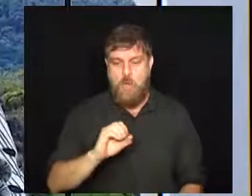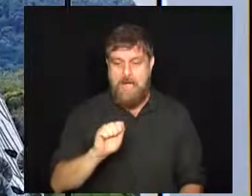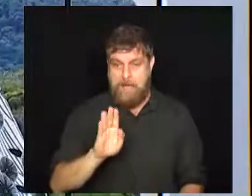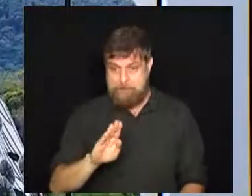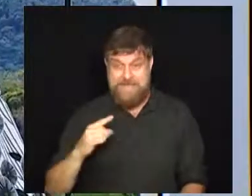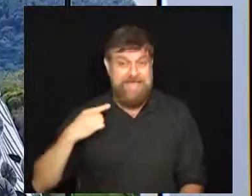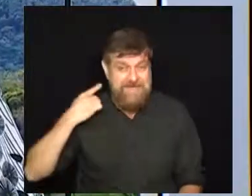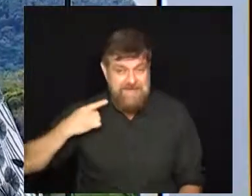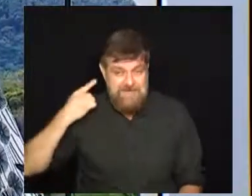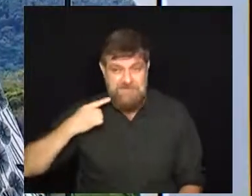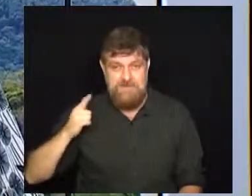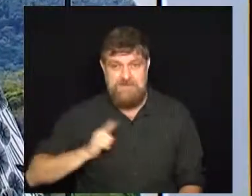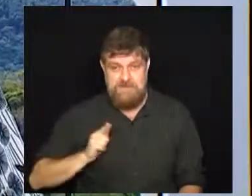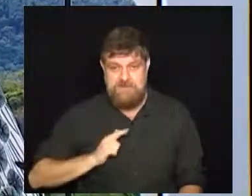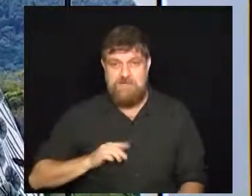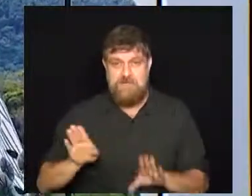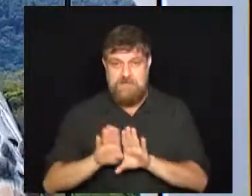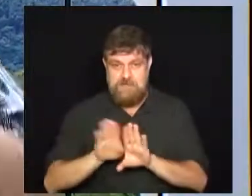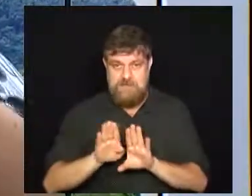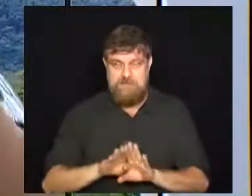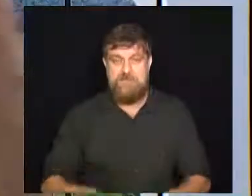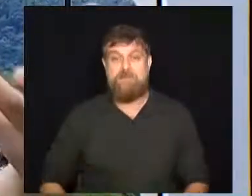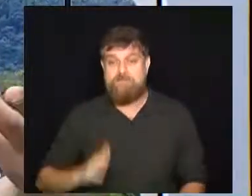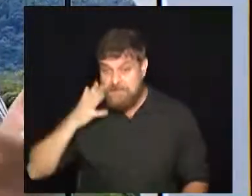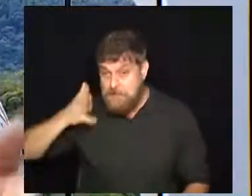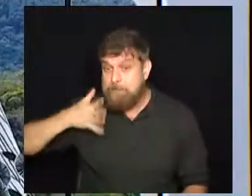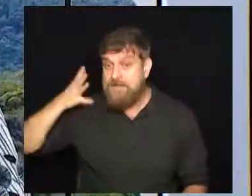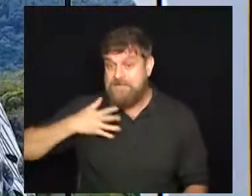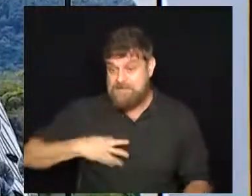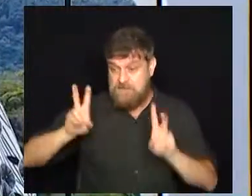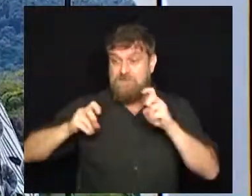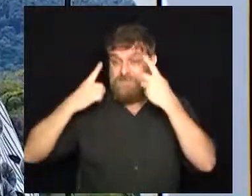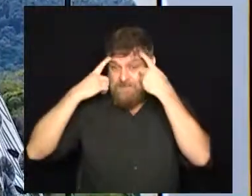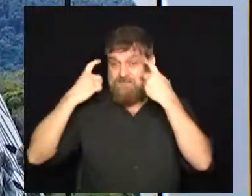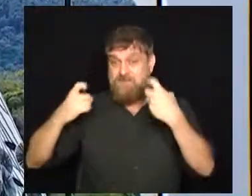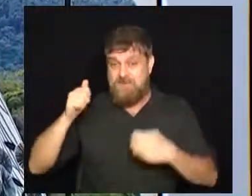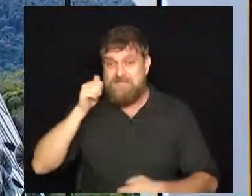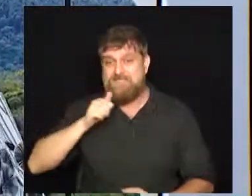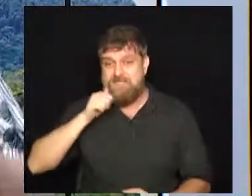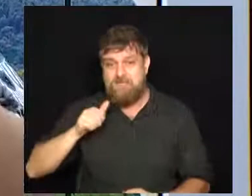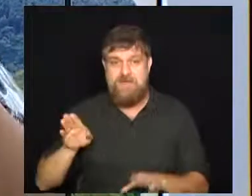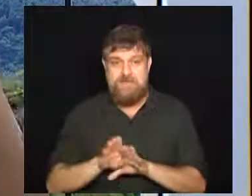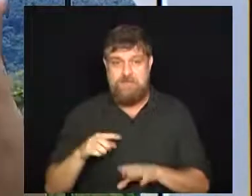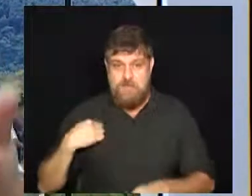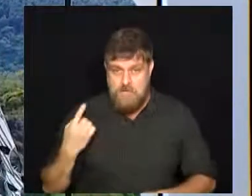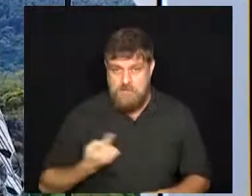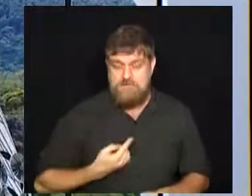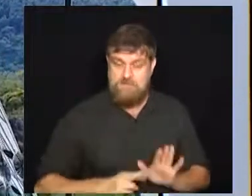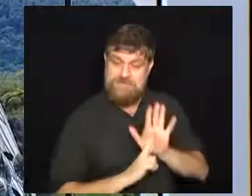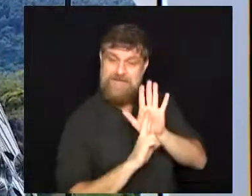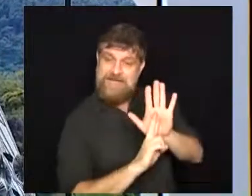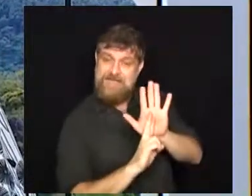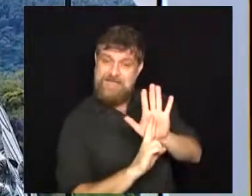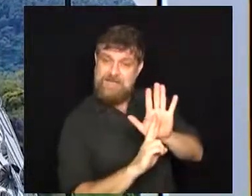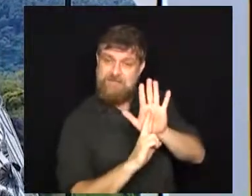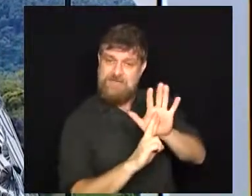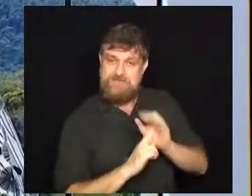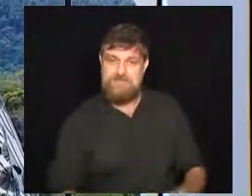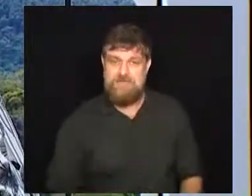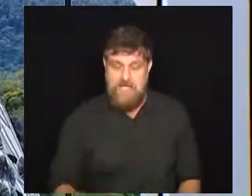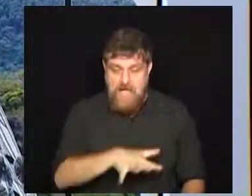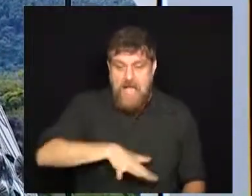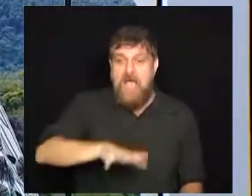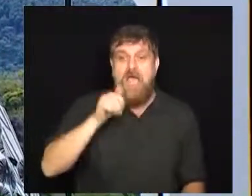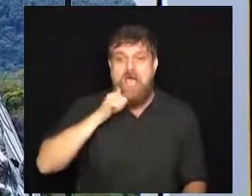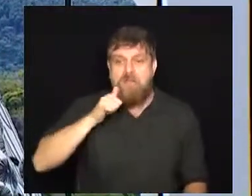mês está todo com o ciclo de violência, com palestras sobre o ciclo de violência, e nós vamos estar representando a Rede Mulher também